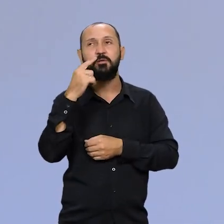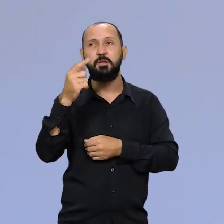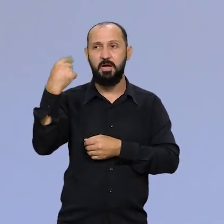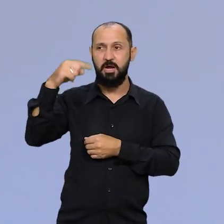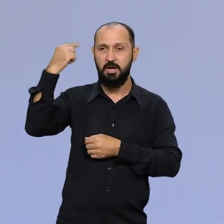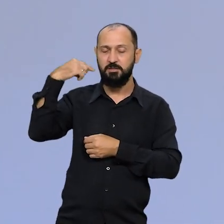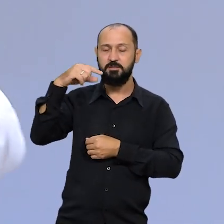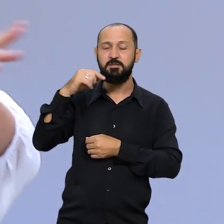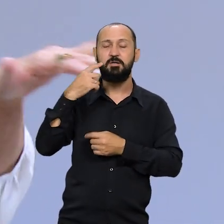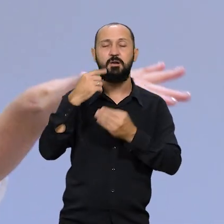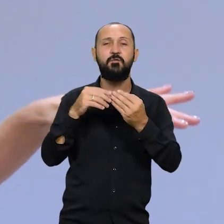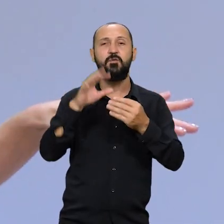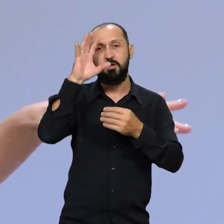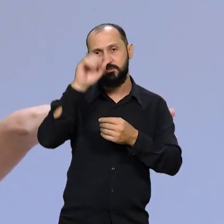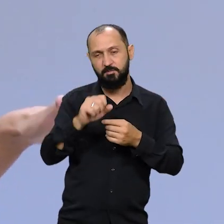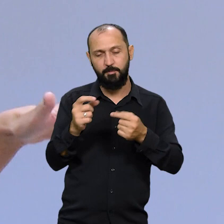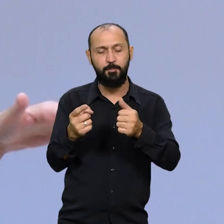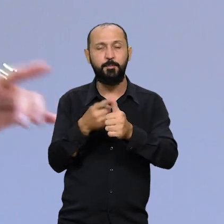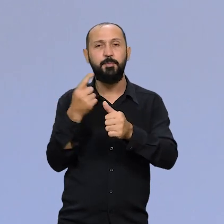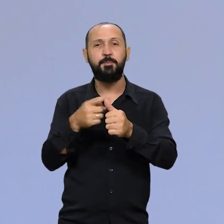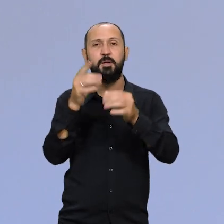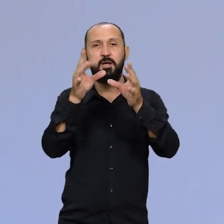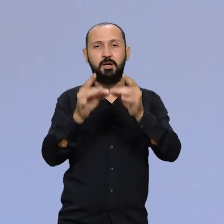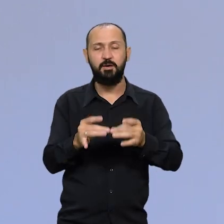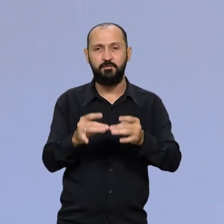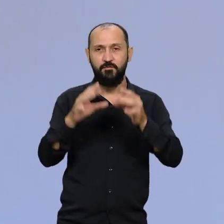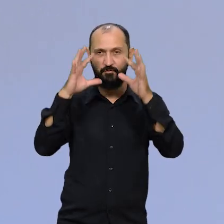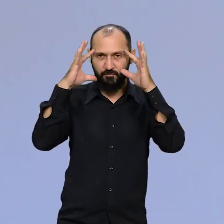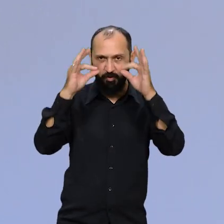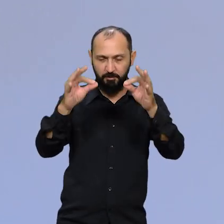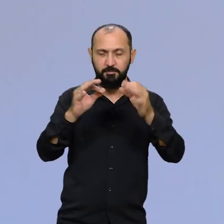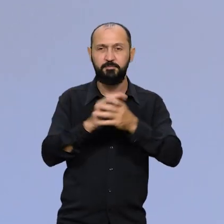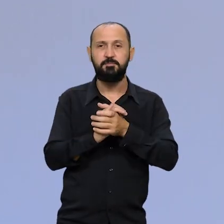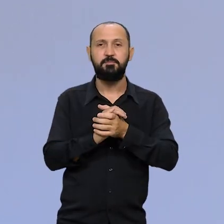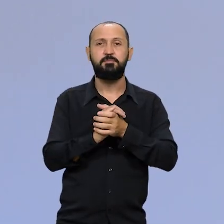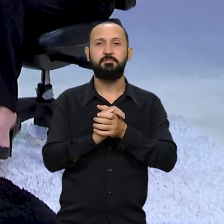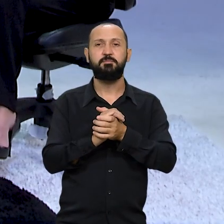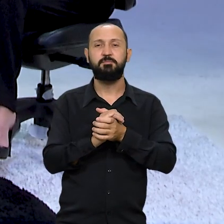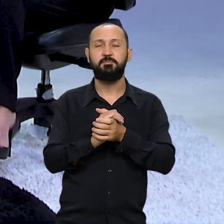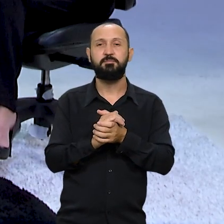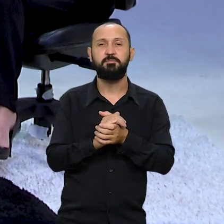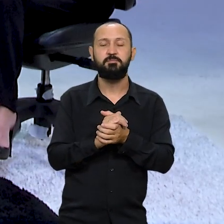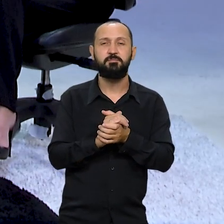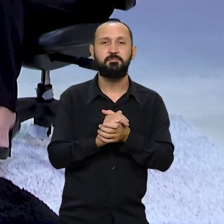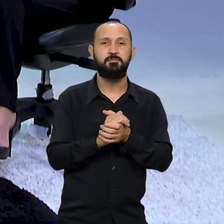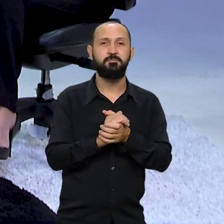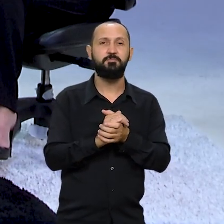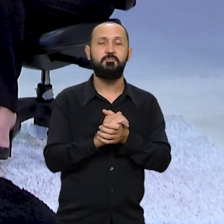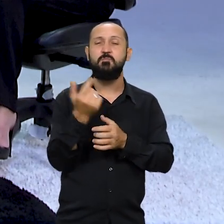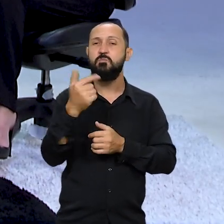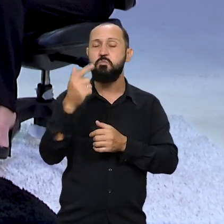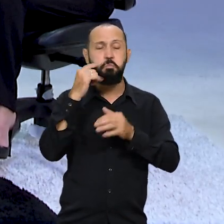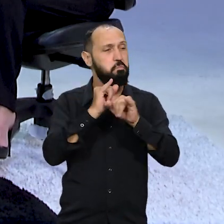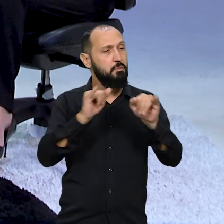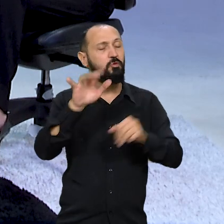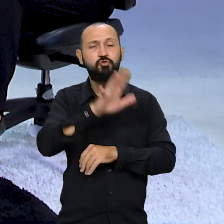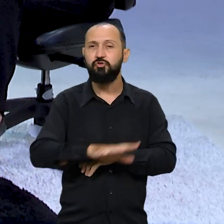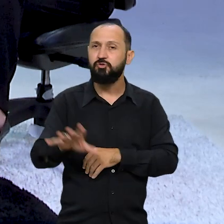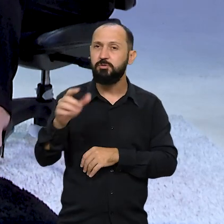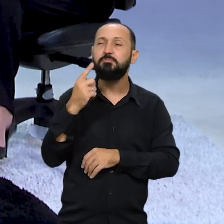um paradigma, porque o marco temporal não se aplicou na própria Raposa. Também teve a mesma repercussão, né? Não, não teve. Não? Não teve o reconhecimento